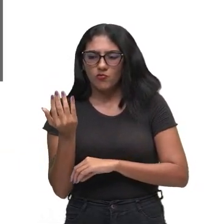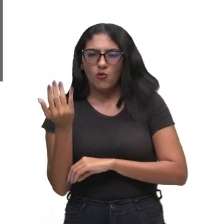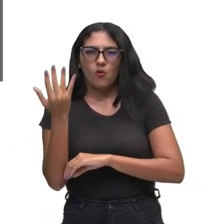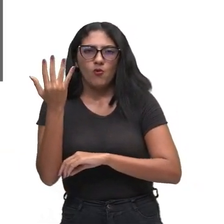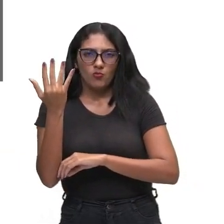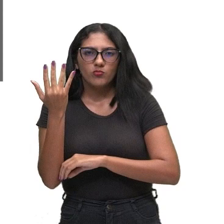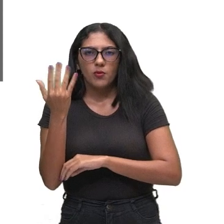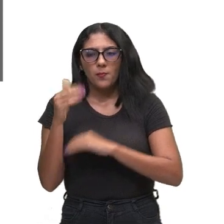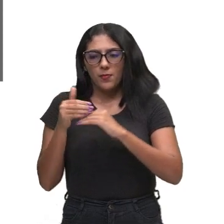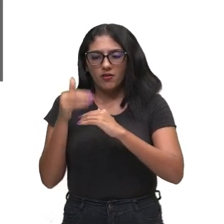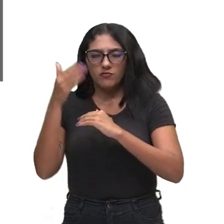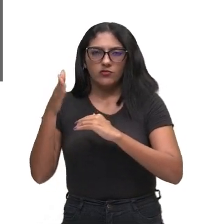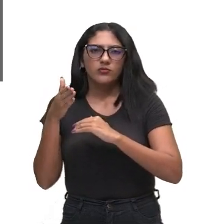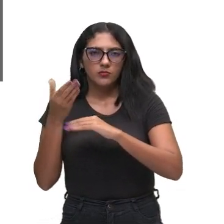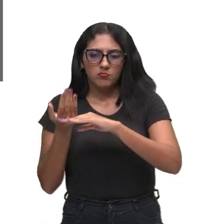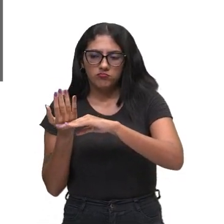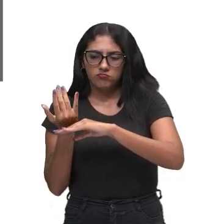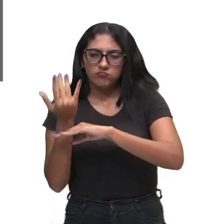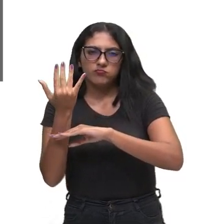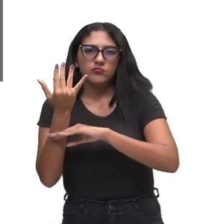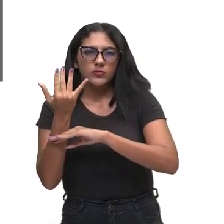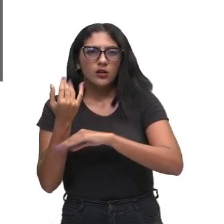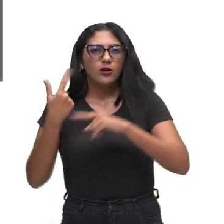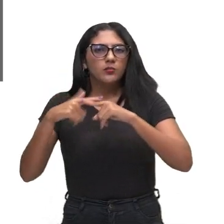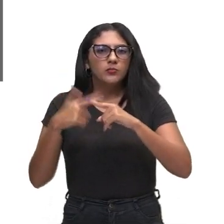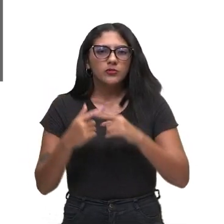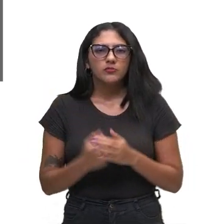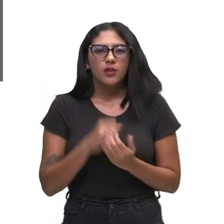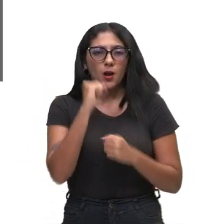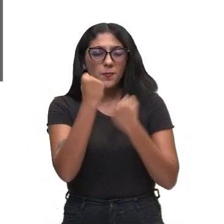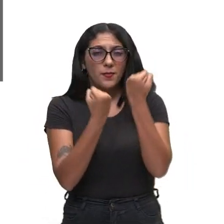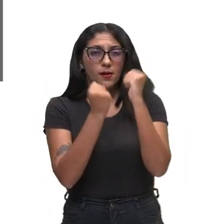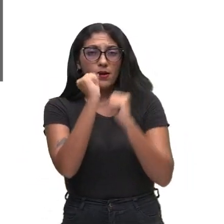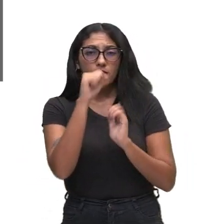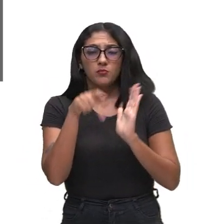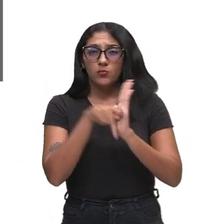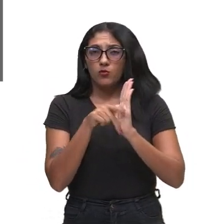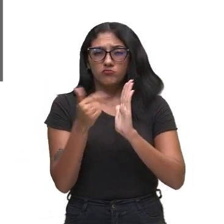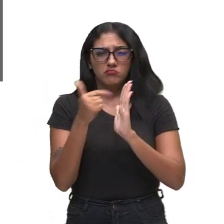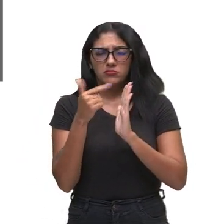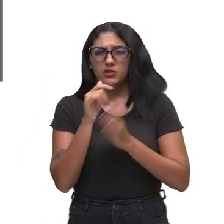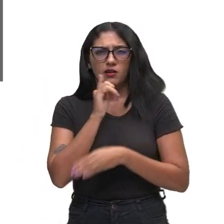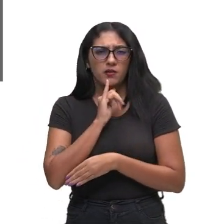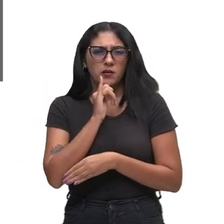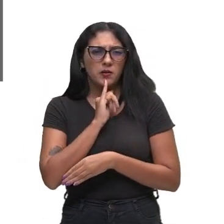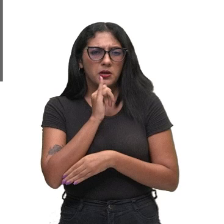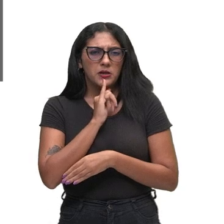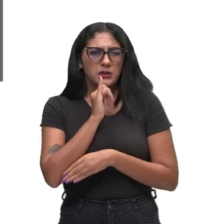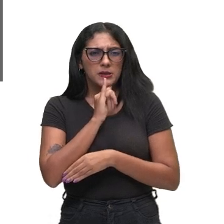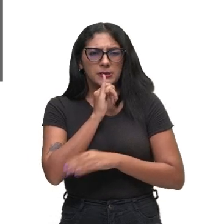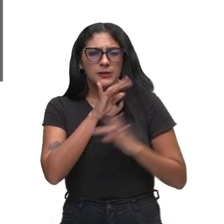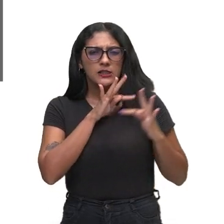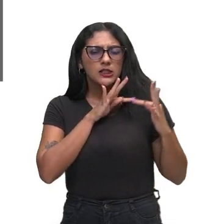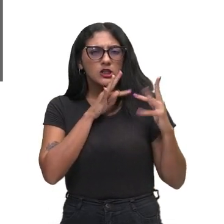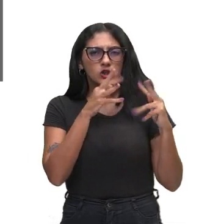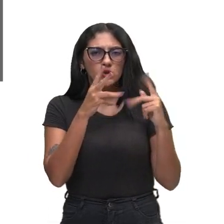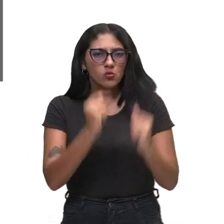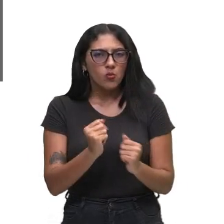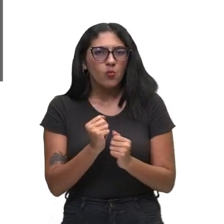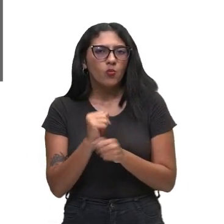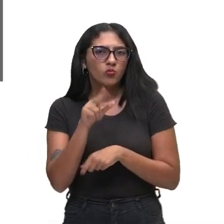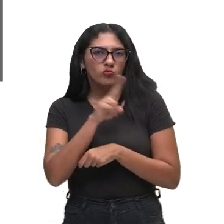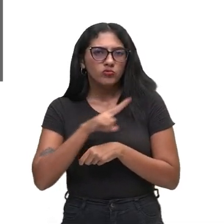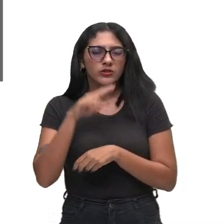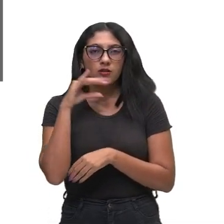externo, porque as máquinas térmicas, elas não são 100% no uso